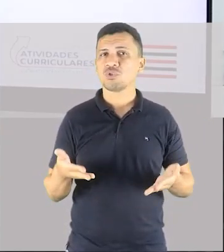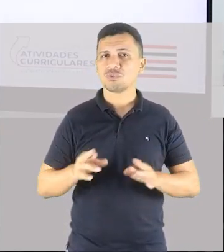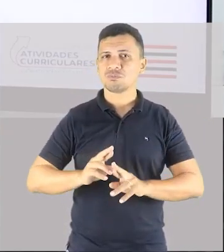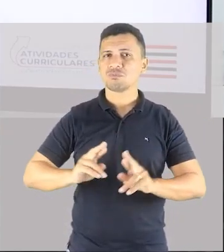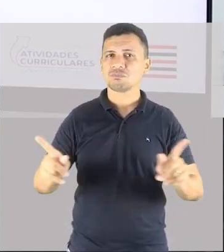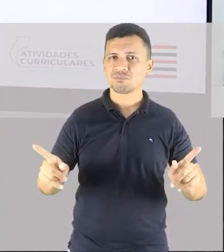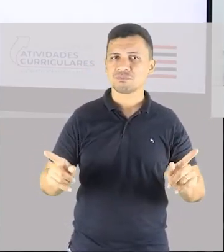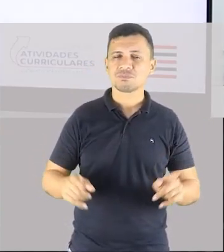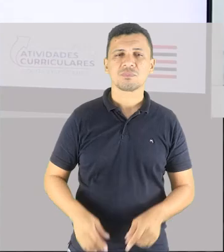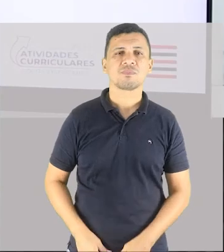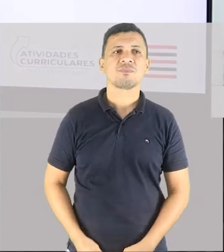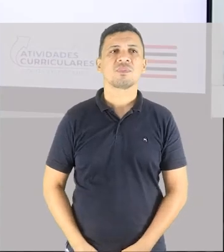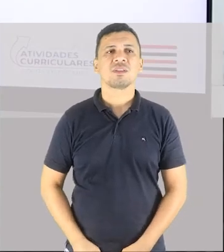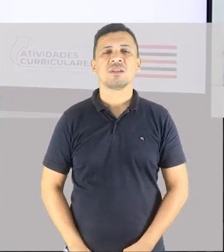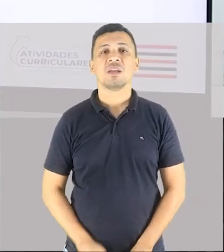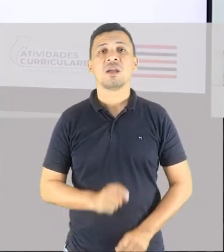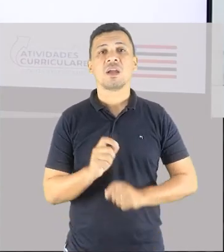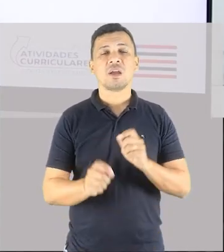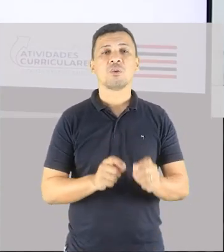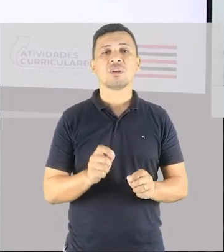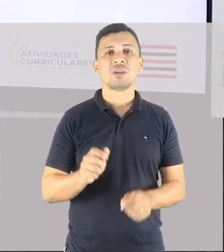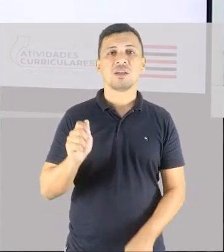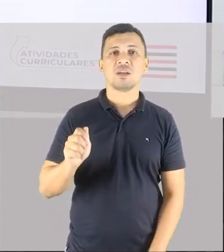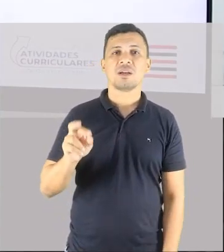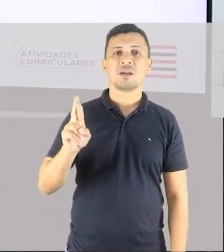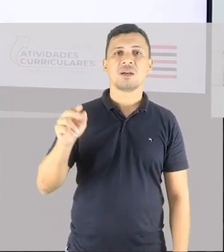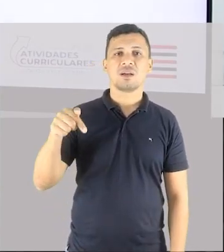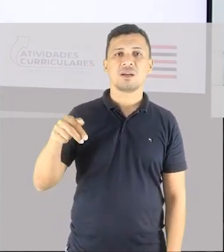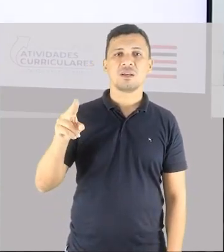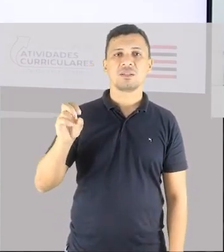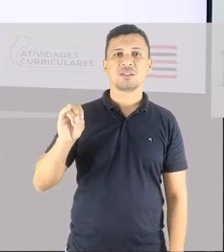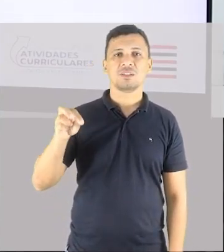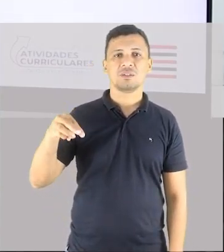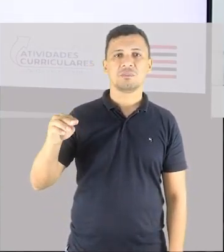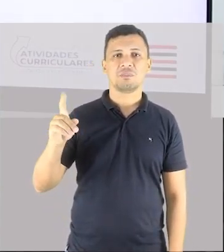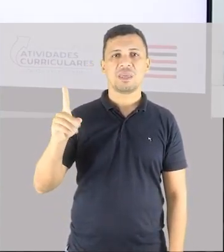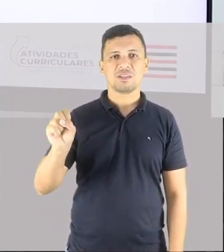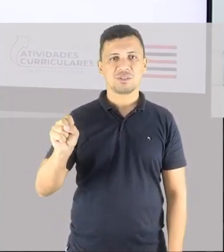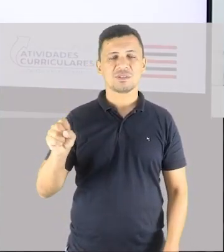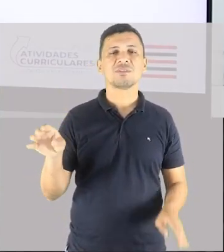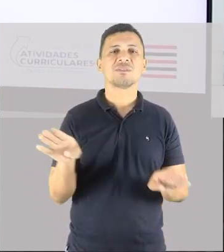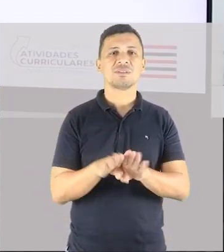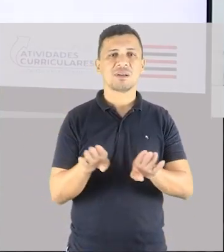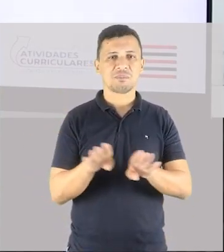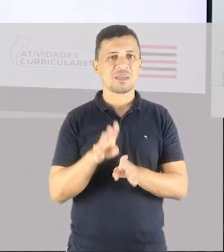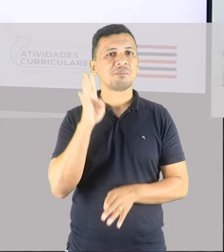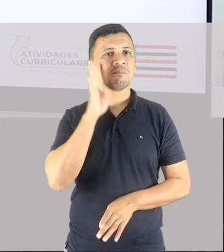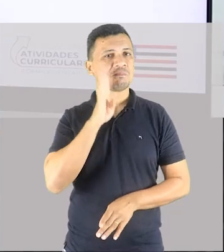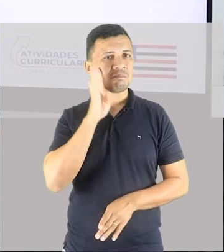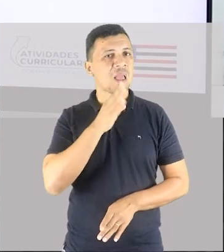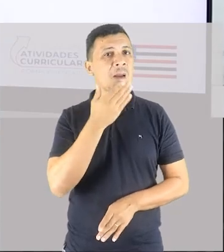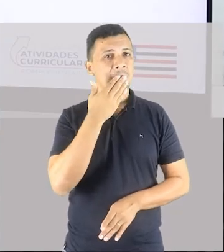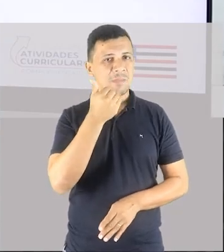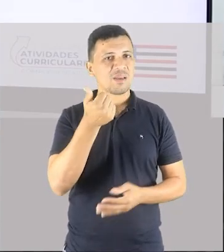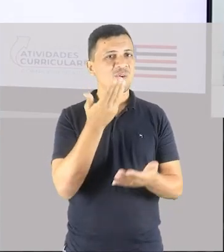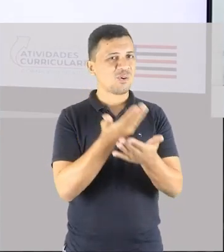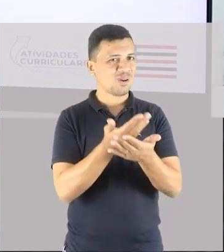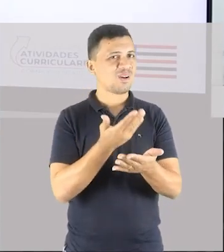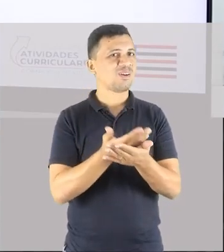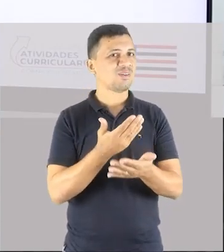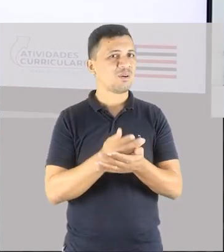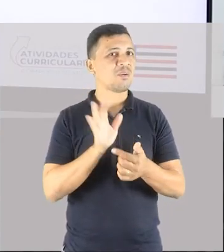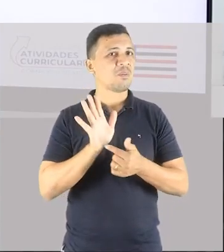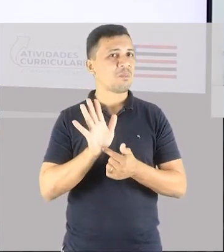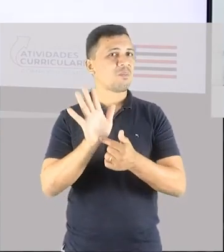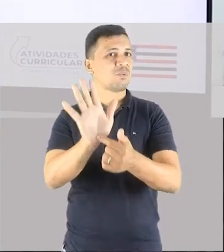dois. Vai ser sobre o teorema de Arquimedes, que também é muito massa. Eu achei ele melhor para a gente dar aula e eu queria mostrar para